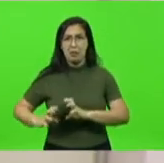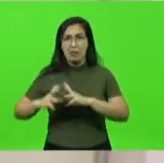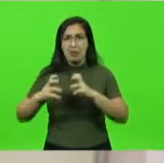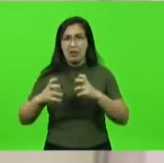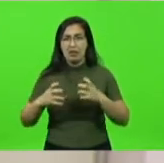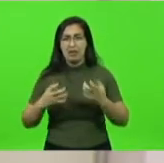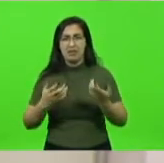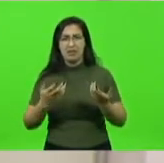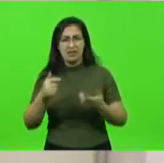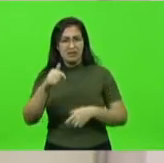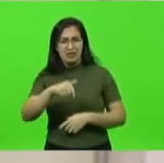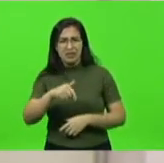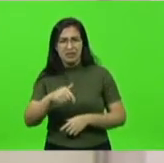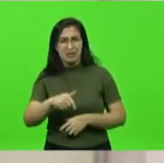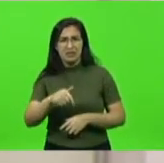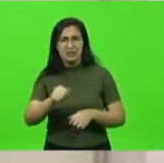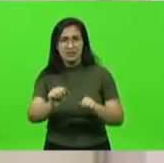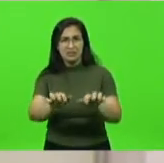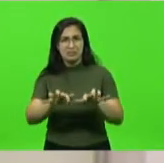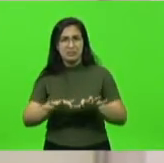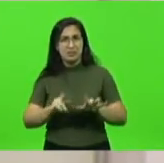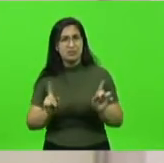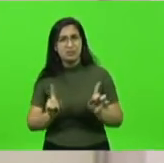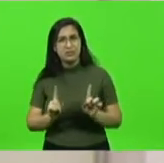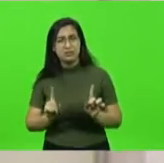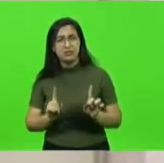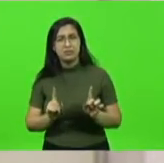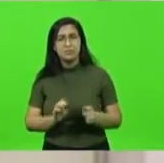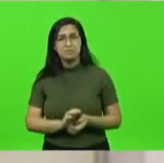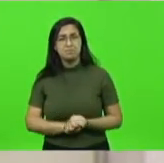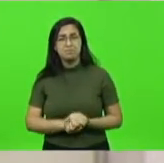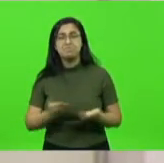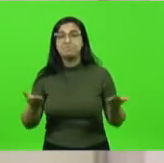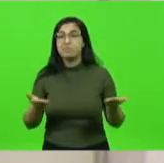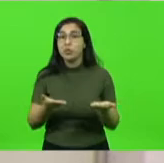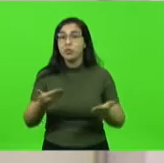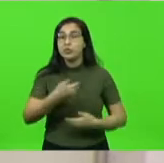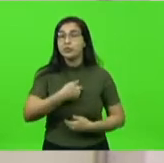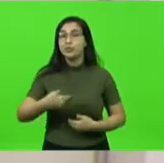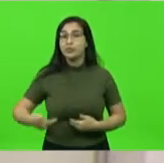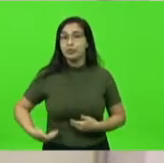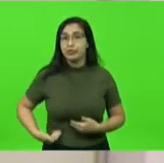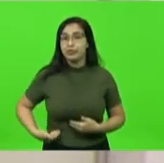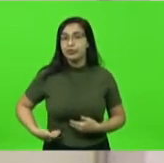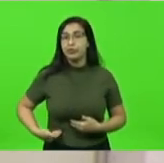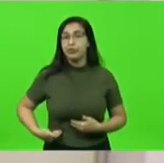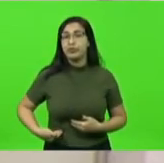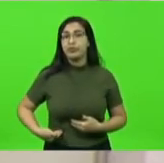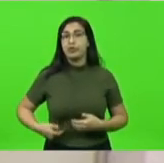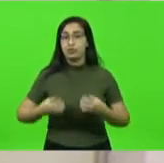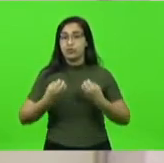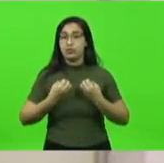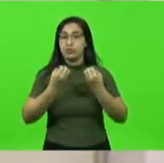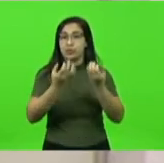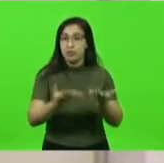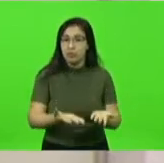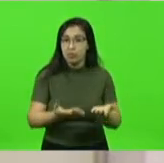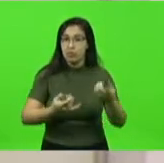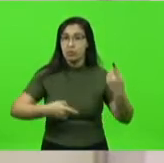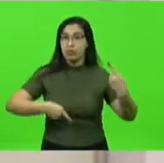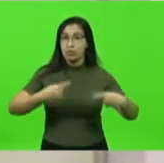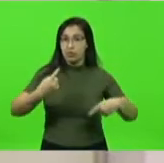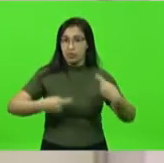no plenário desta casa. Hoje, o governo aportou nesta casa, está em debate no